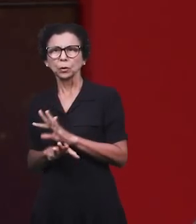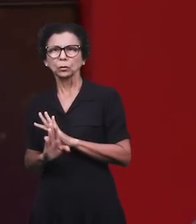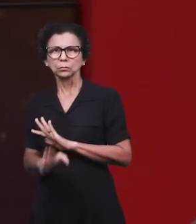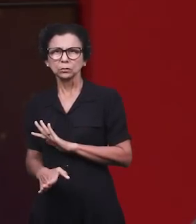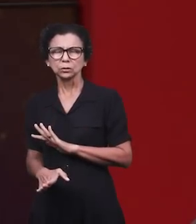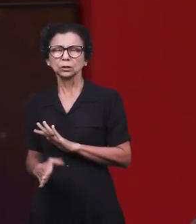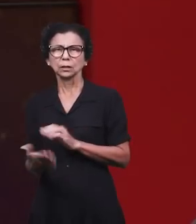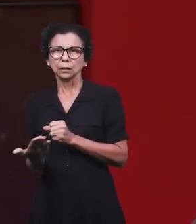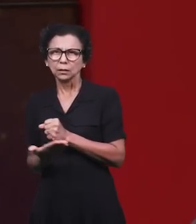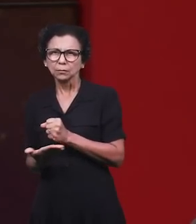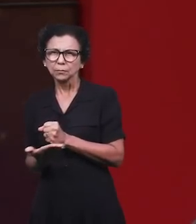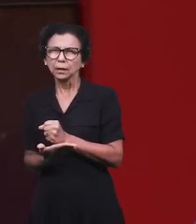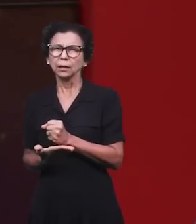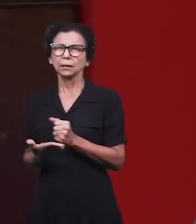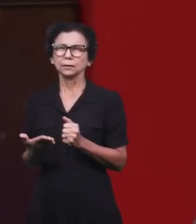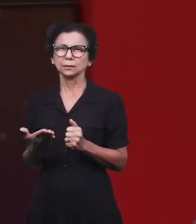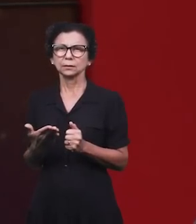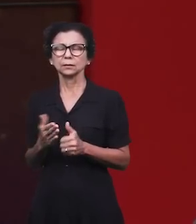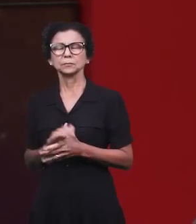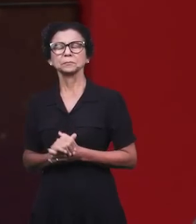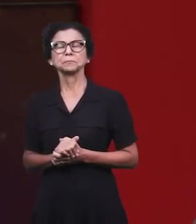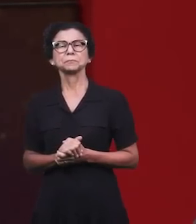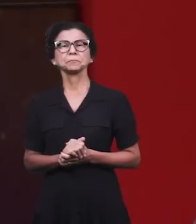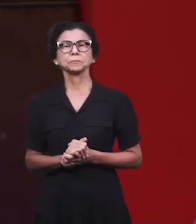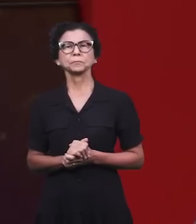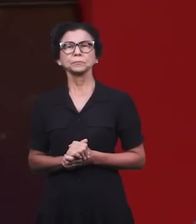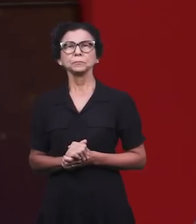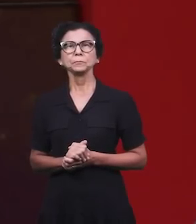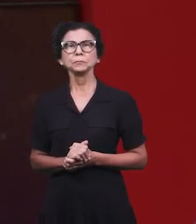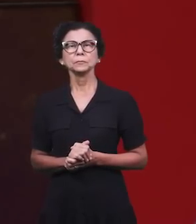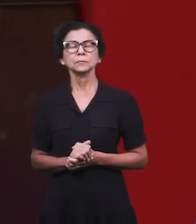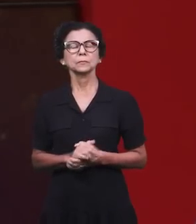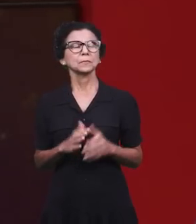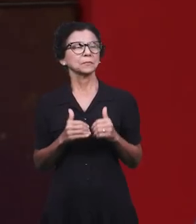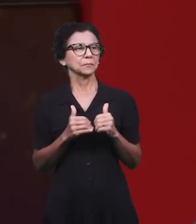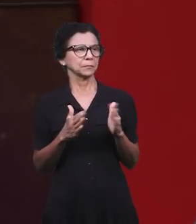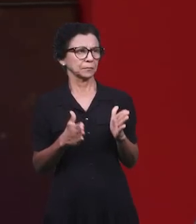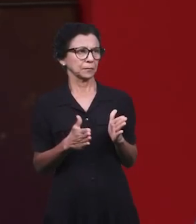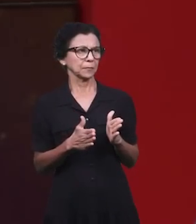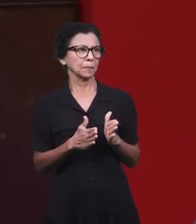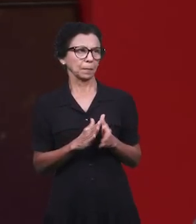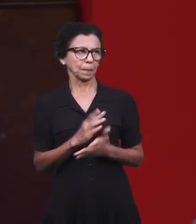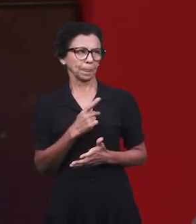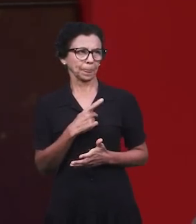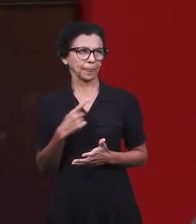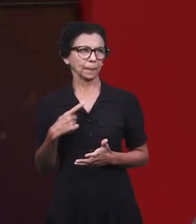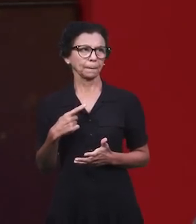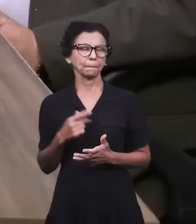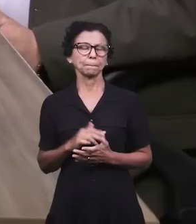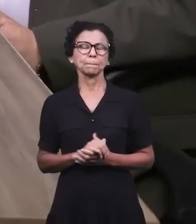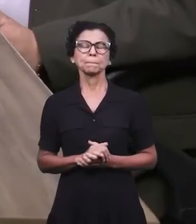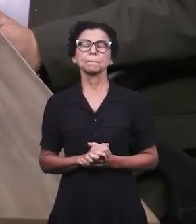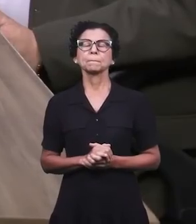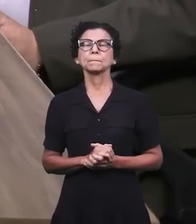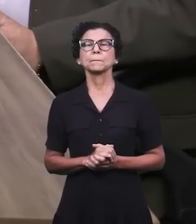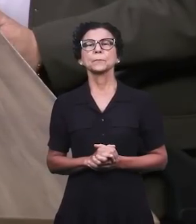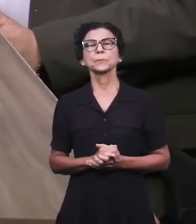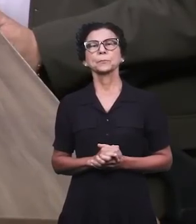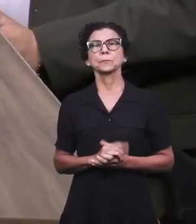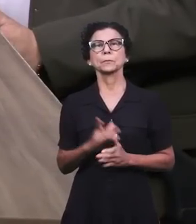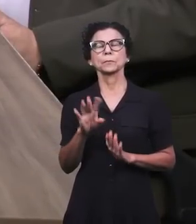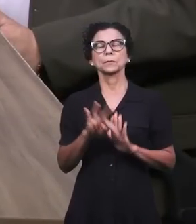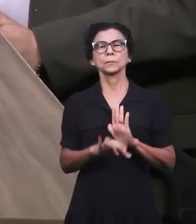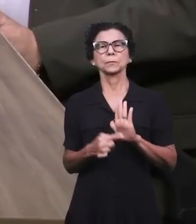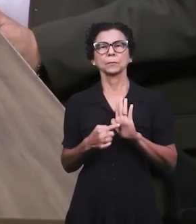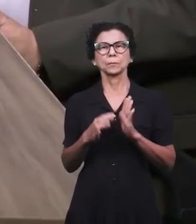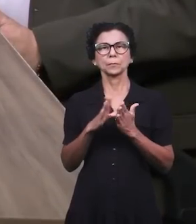Dr. Marcos Saúde ele pudesse então já iniciar, né, uma abordagem nesse sentido aqui conosco. Há um texto na Palavra